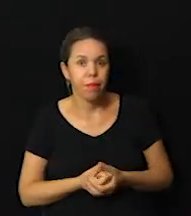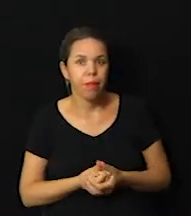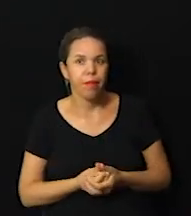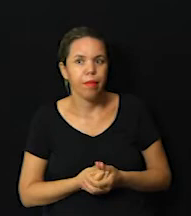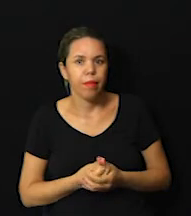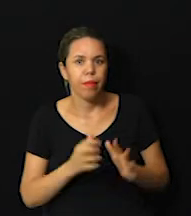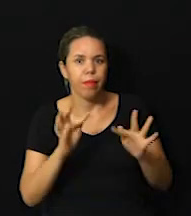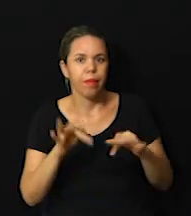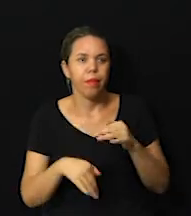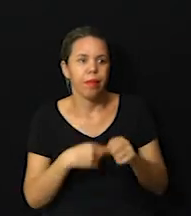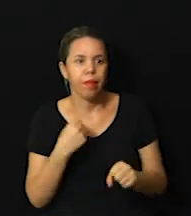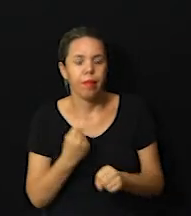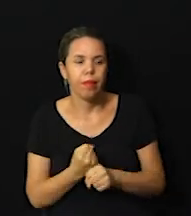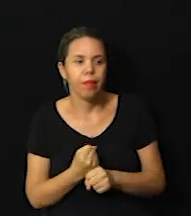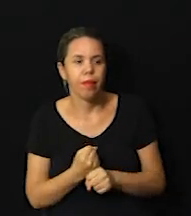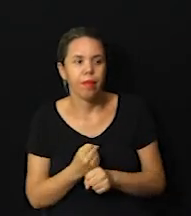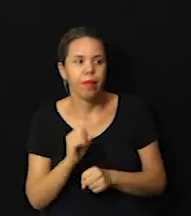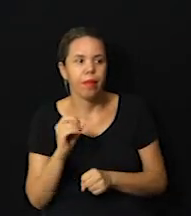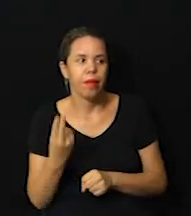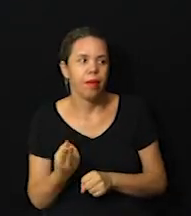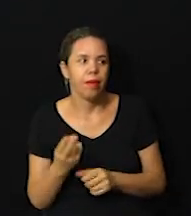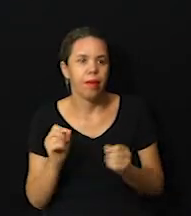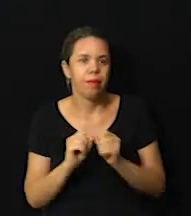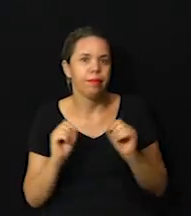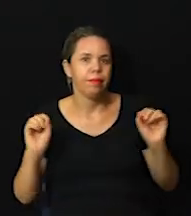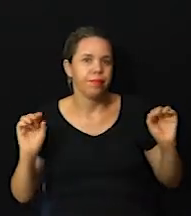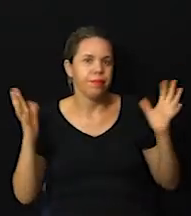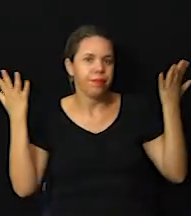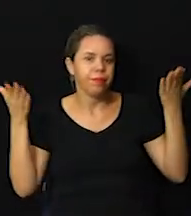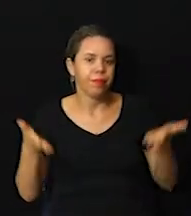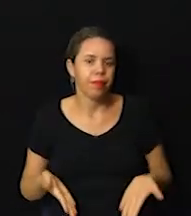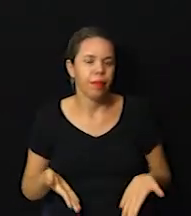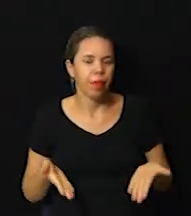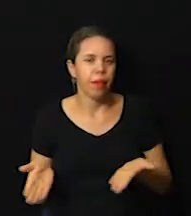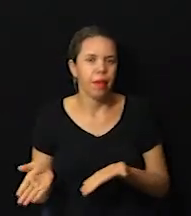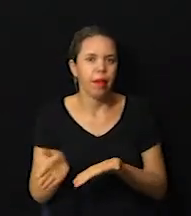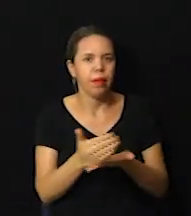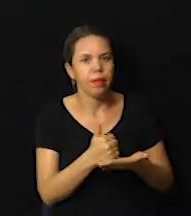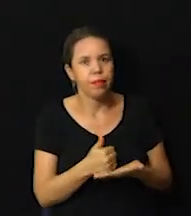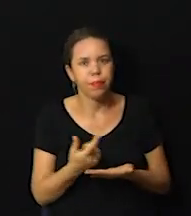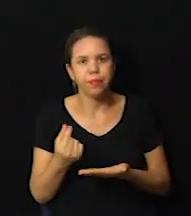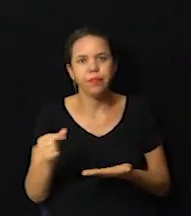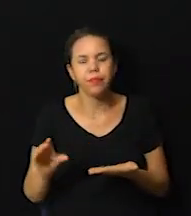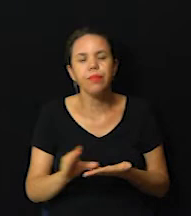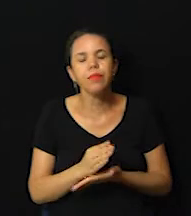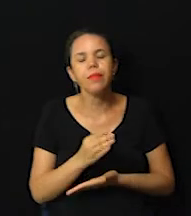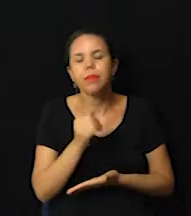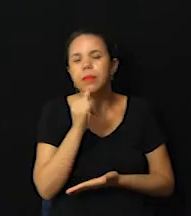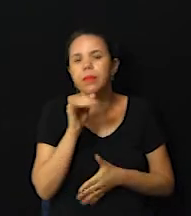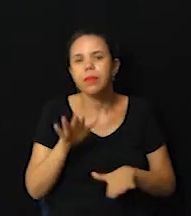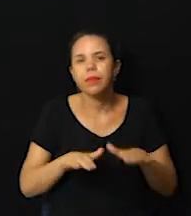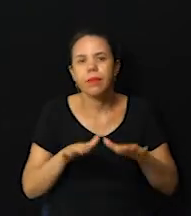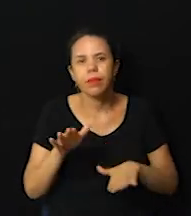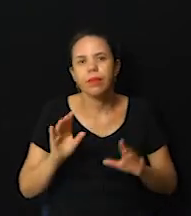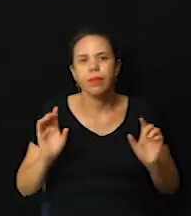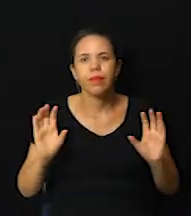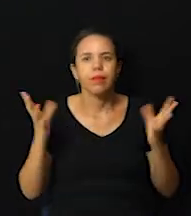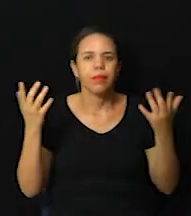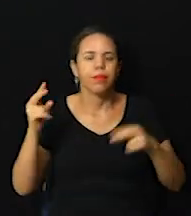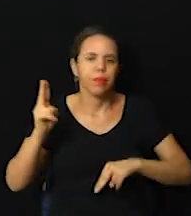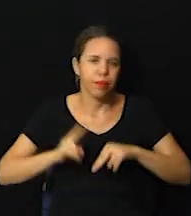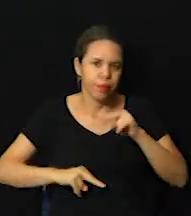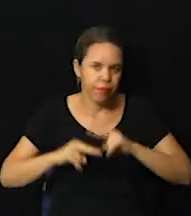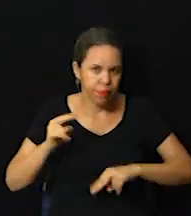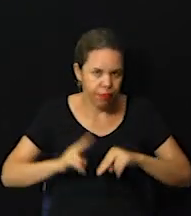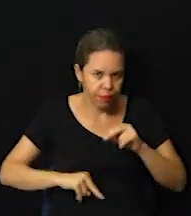Mas no final de ano, ou quando a gente realiza algum evento, né, para arrecadar fundos, como às vezes algumas festas juninas,